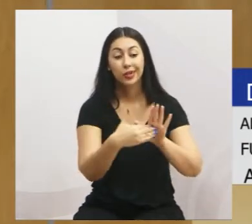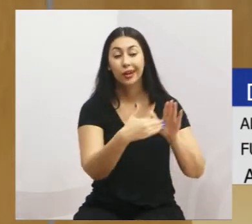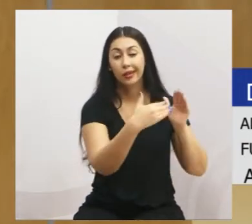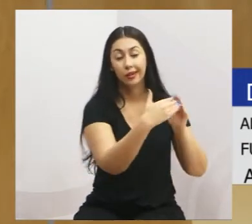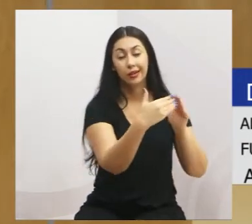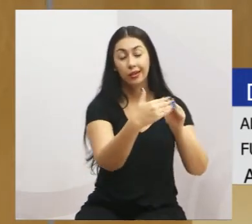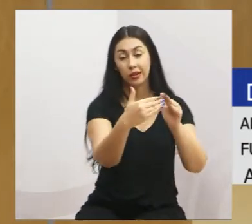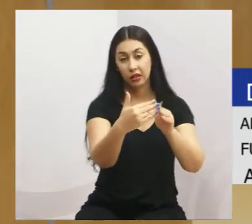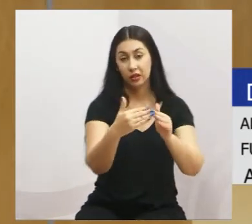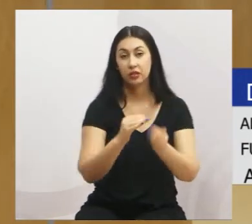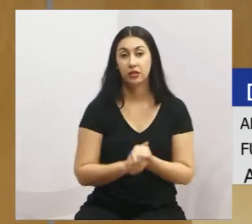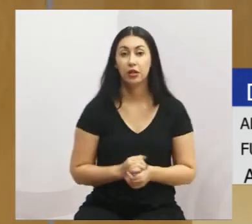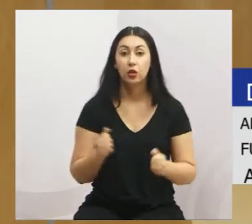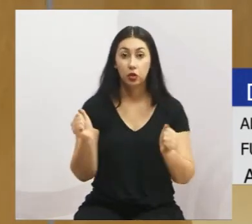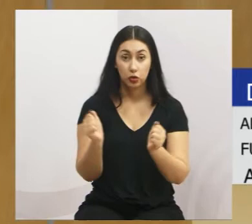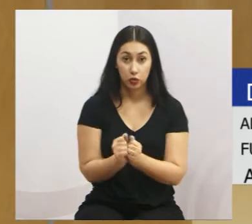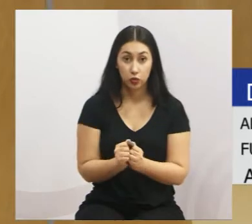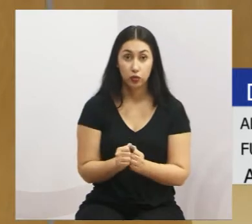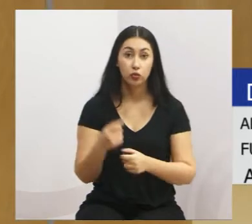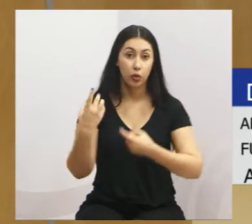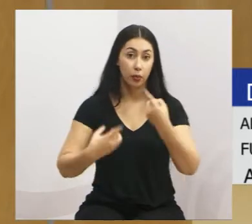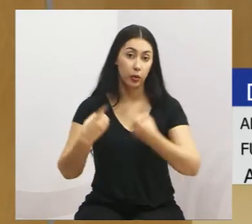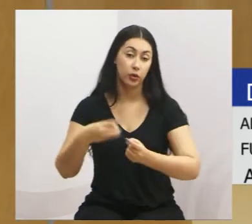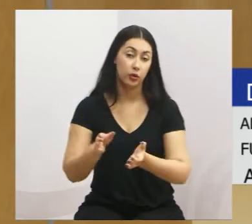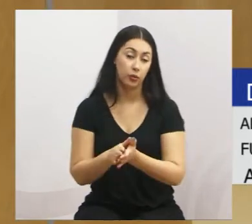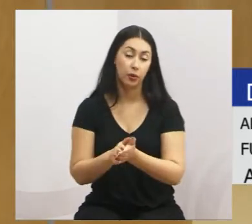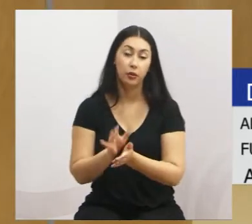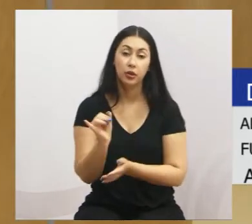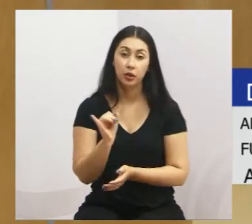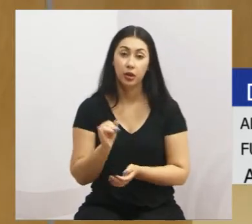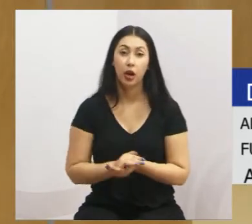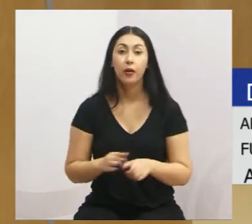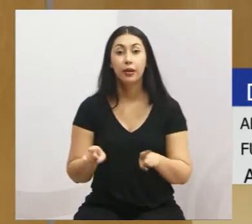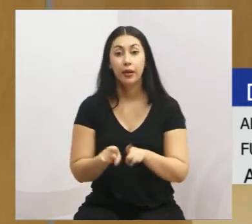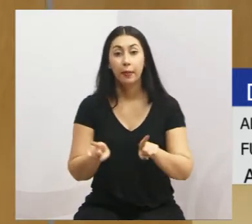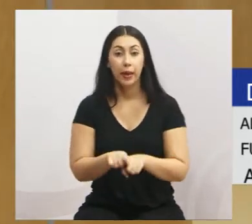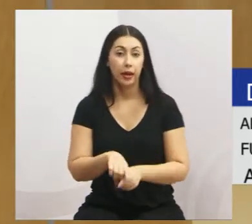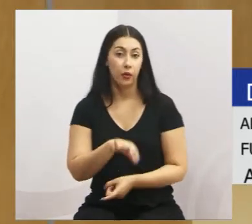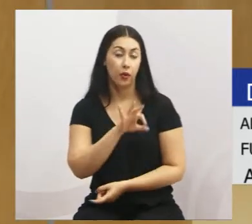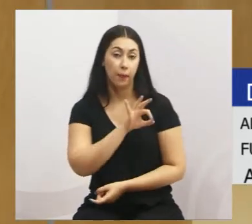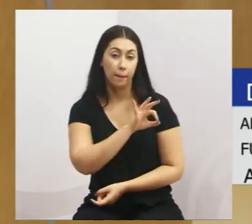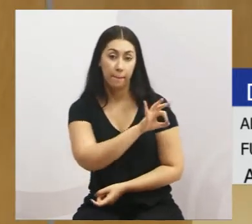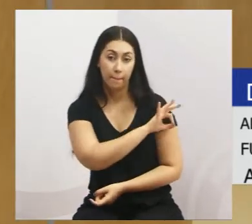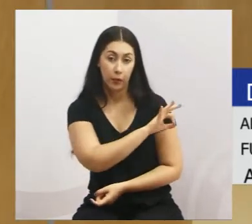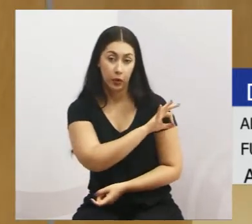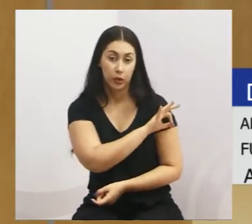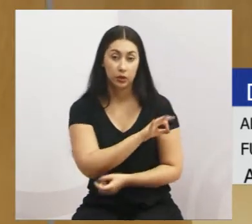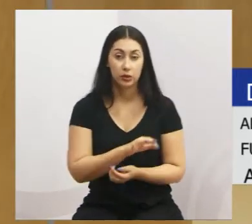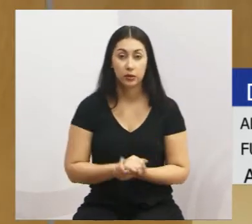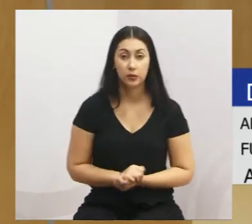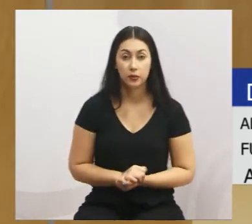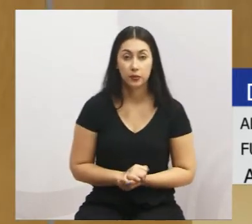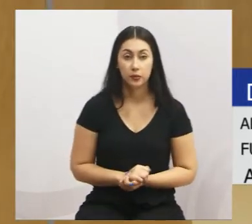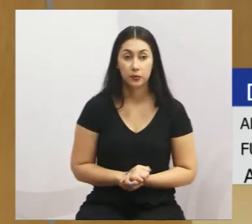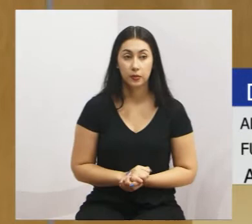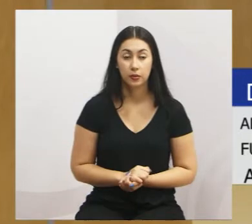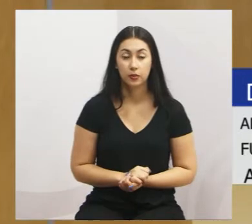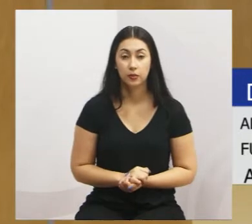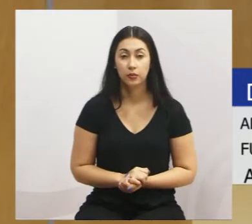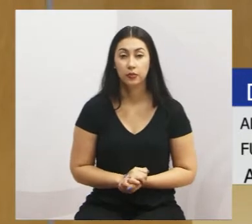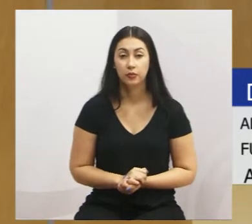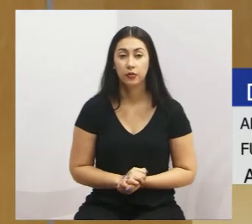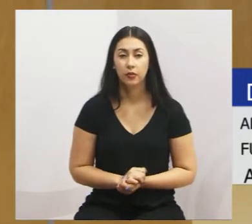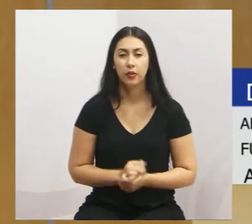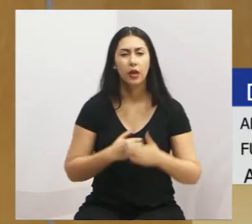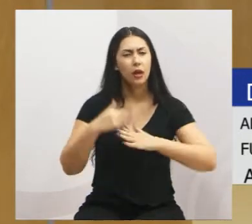em conformidade com a Política Municipal de Habitação e com a Política Municipal de Habitação de Interesse Social. As